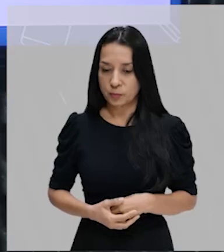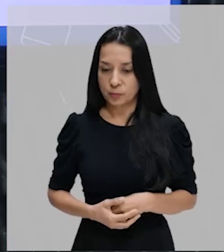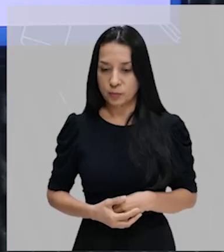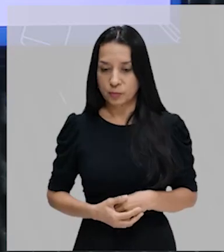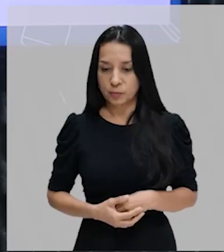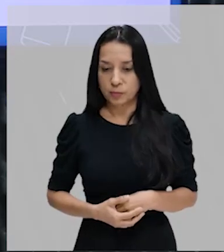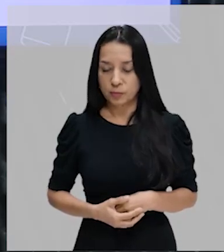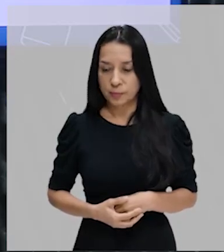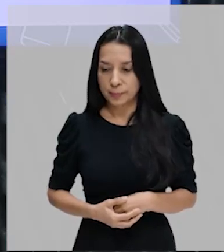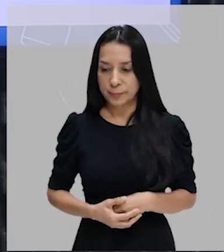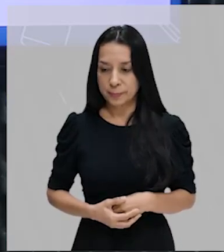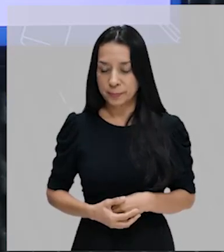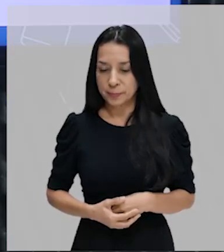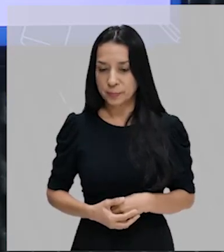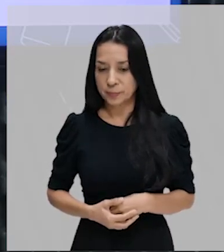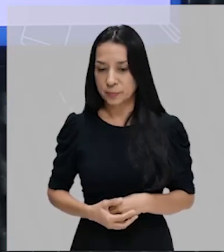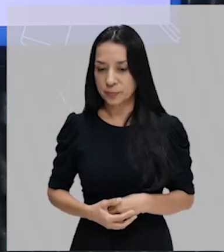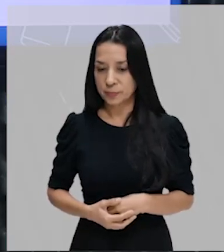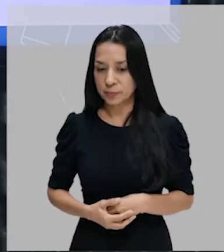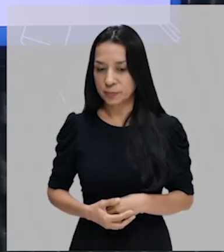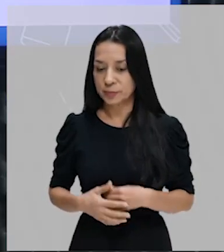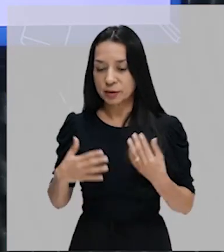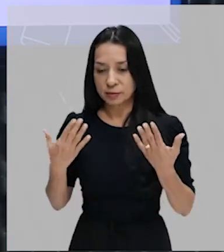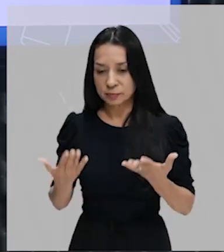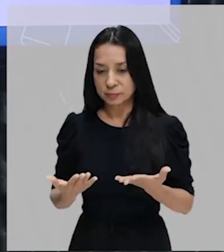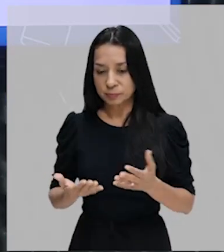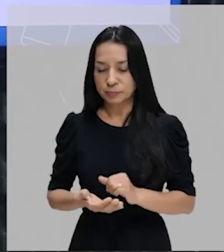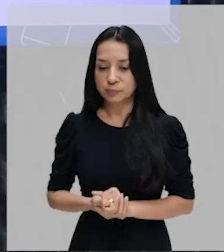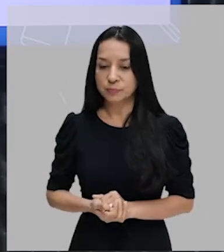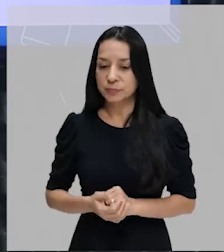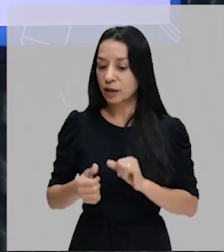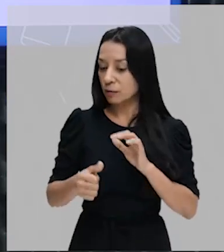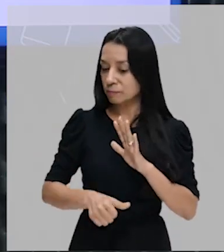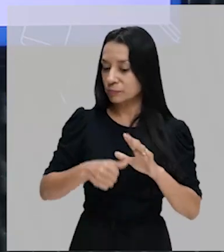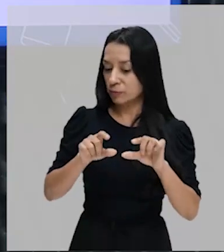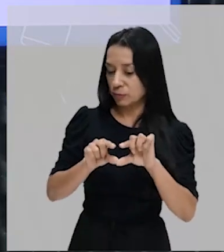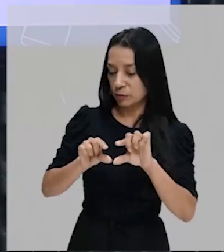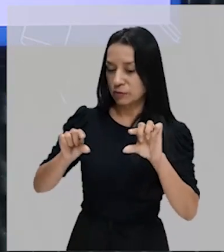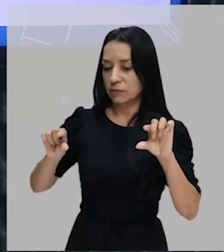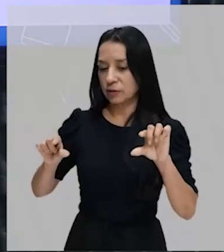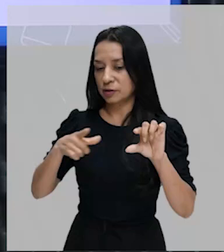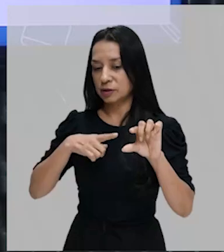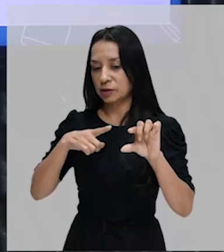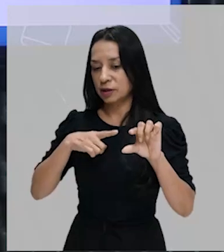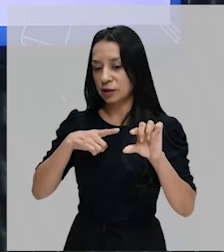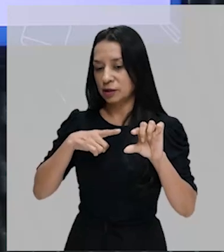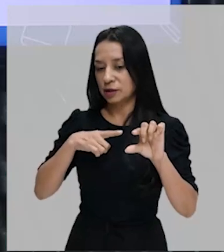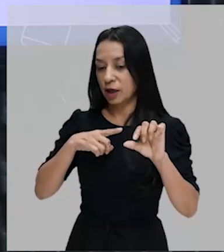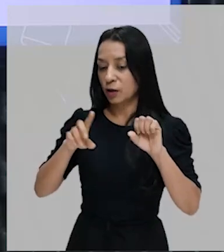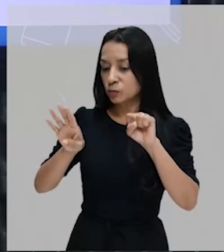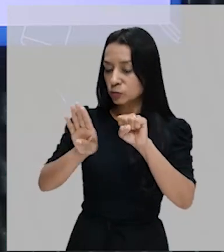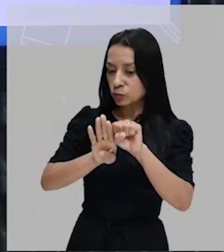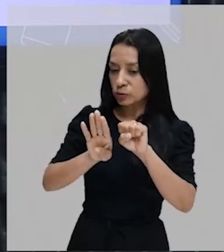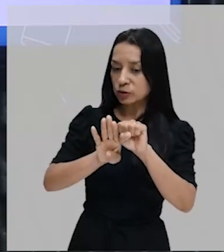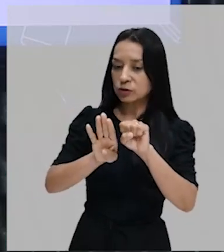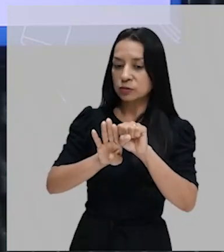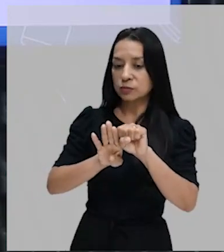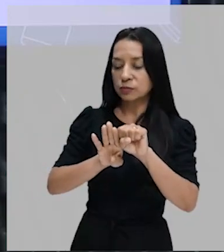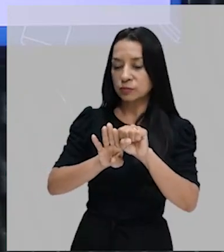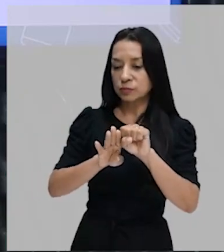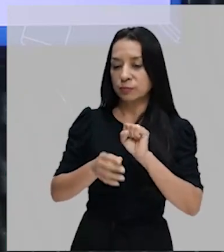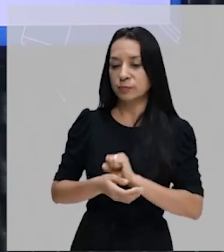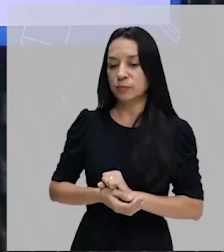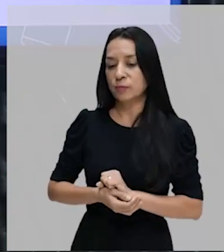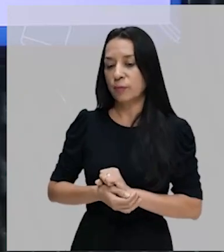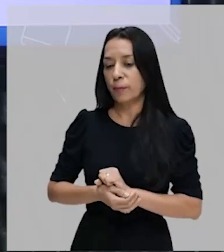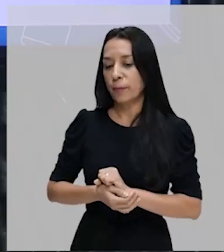não vai ao trabalho. Olha só, na primeira frase eu tenho um substantivo